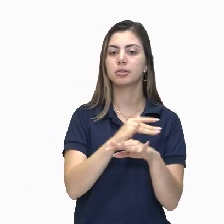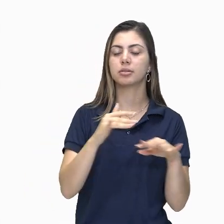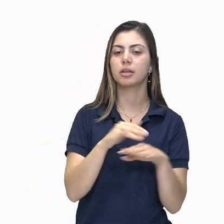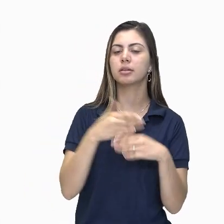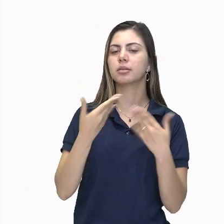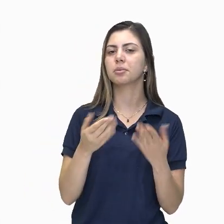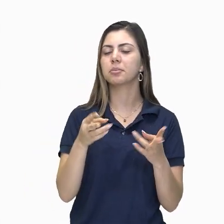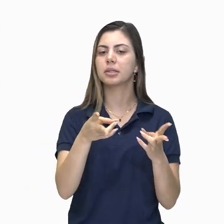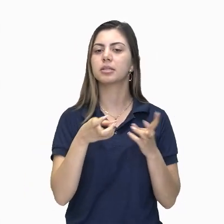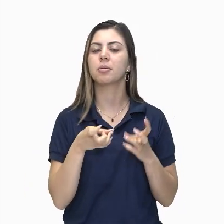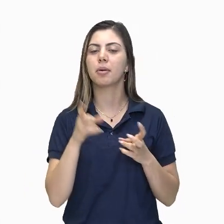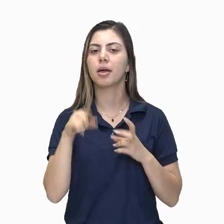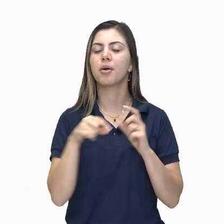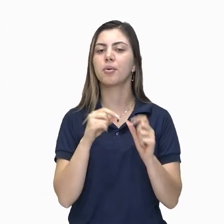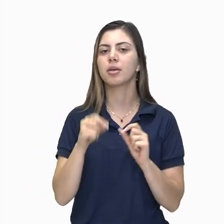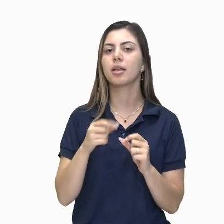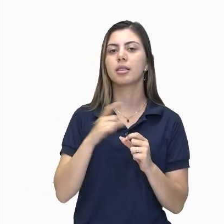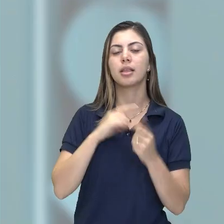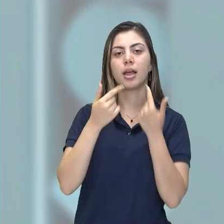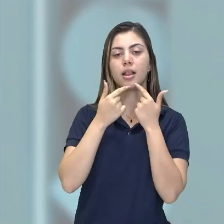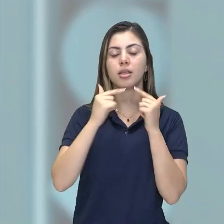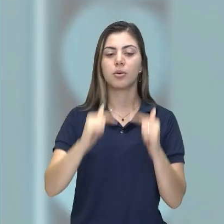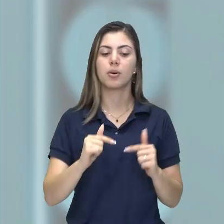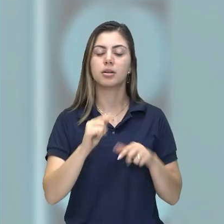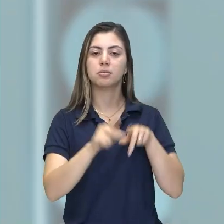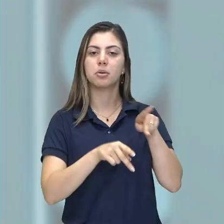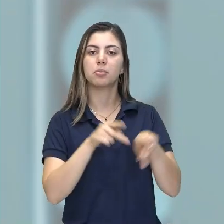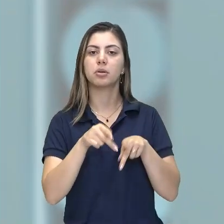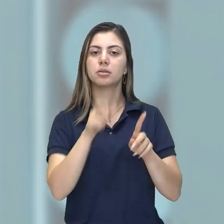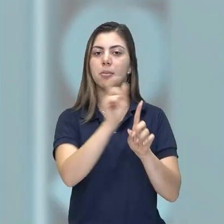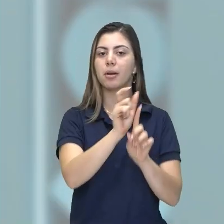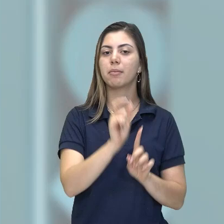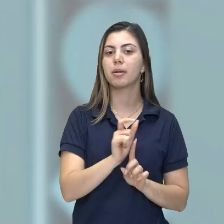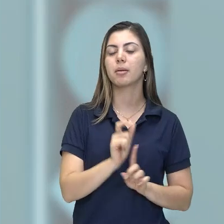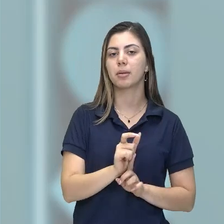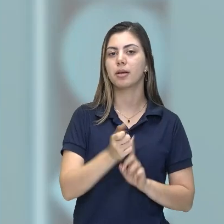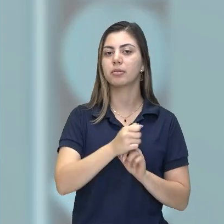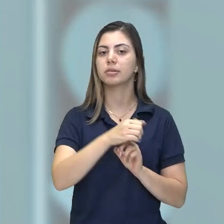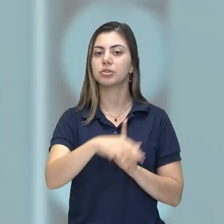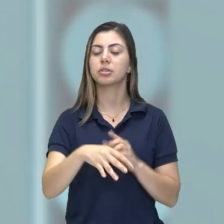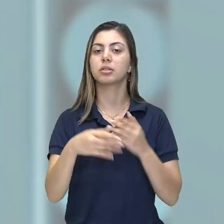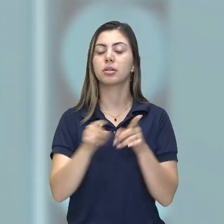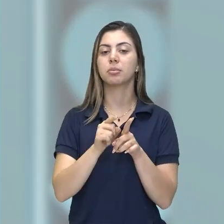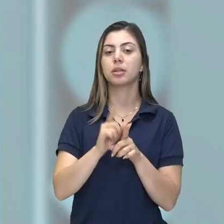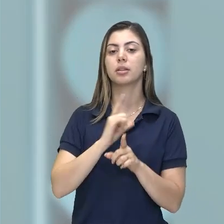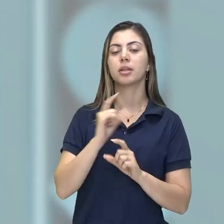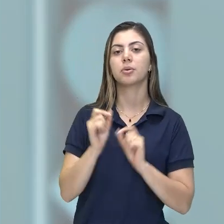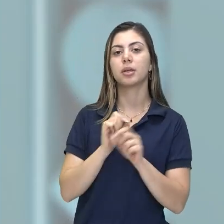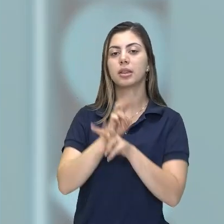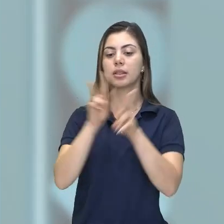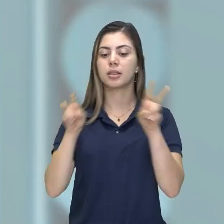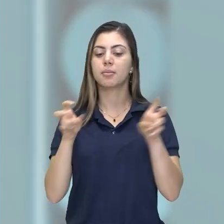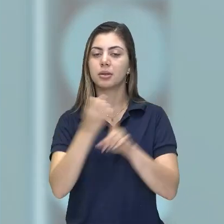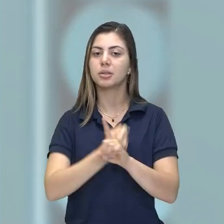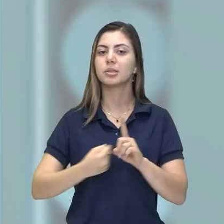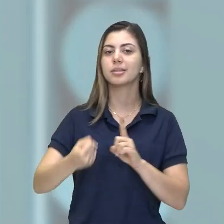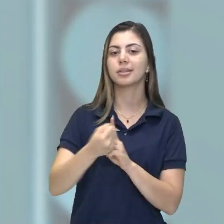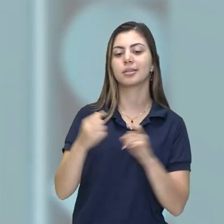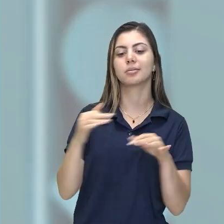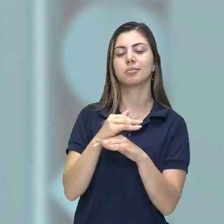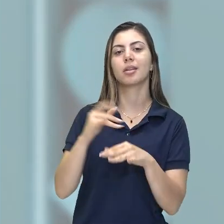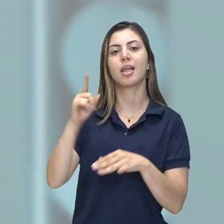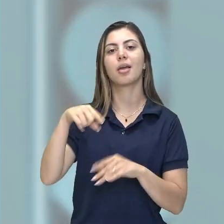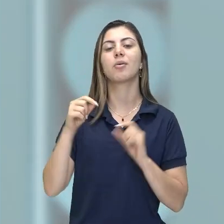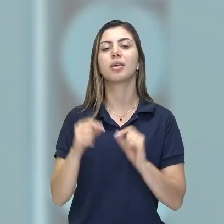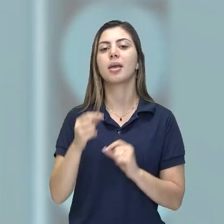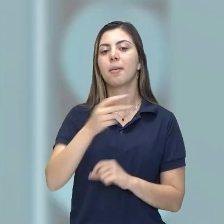experimental justamente é para trazer esse elemento popular. E o temas urbanos e sociais do trabalhador é para trazer a figura do brasileiro para